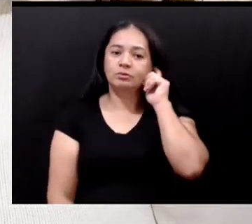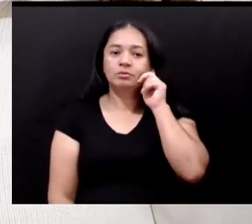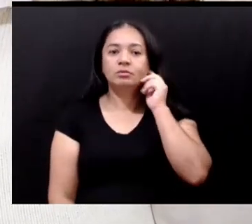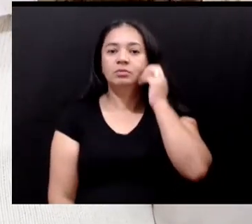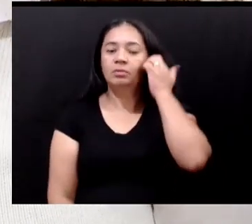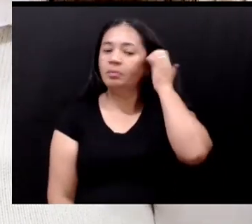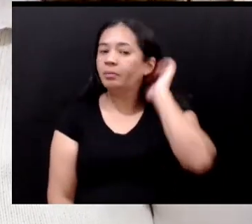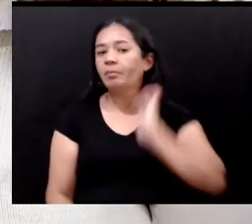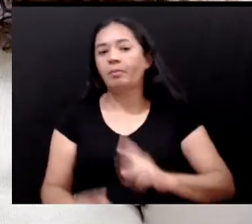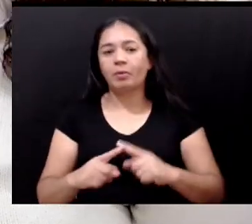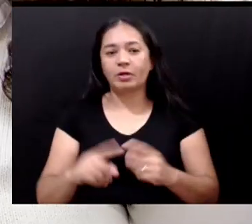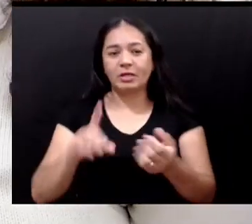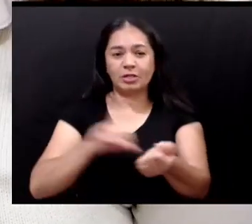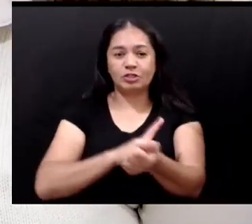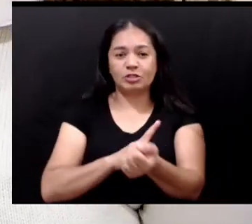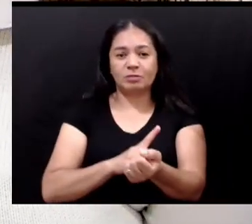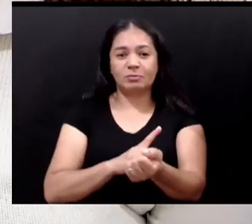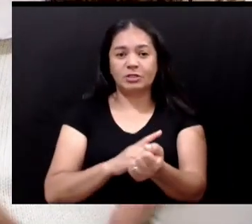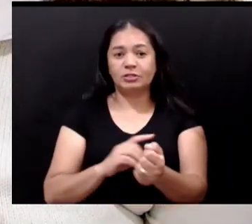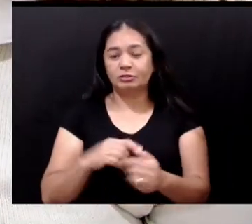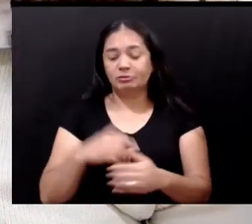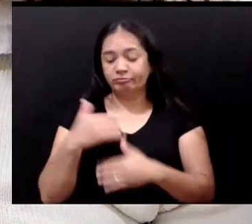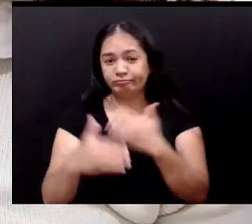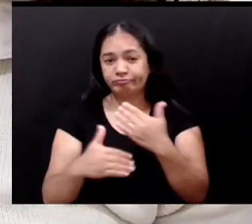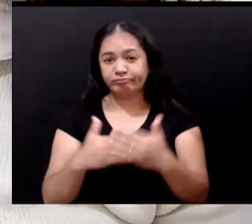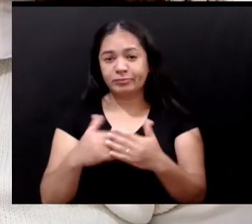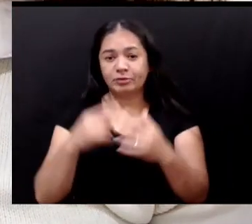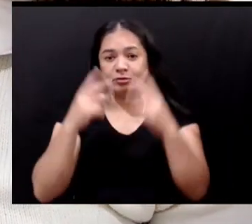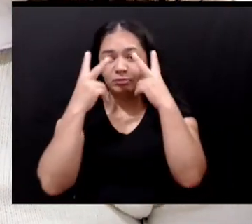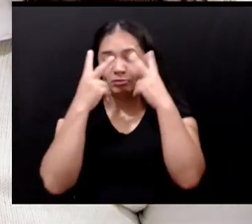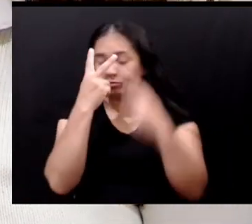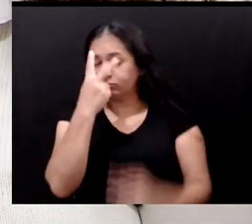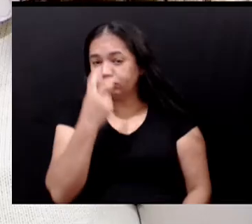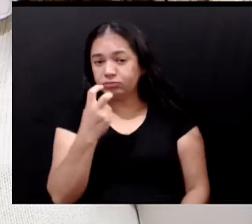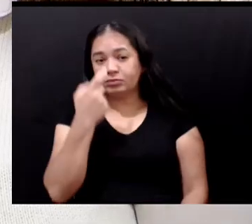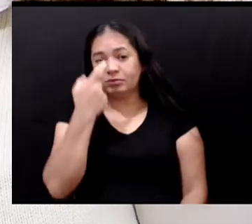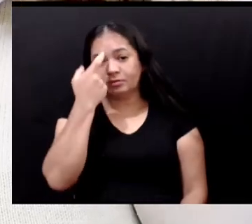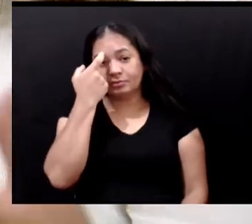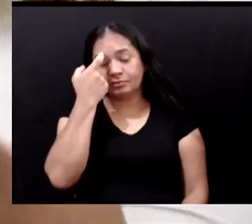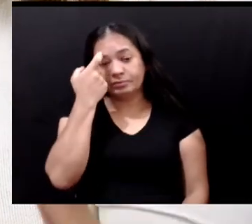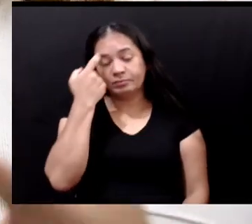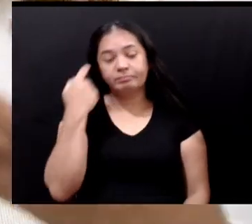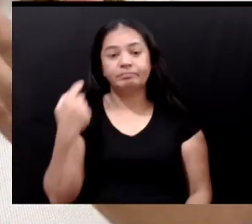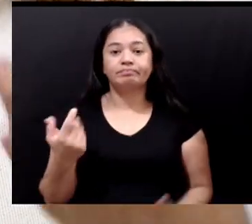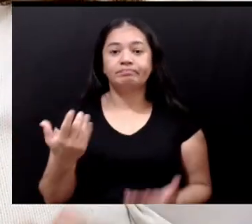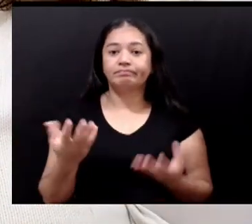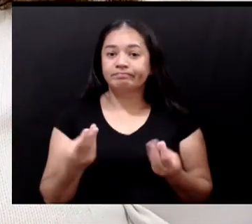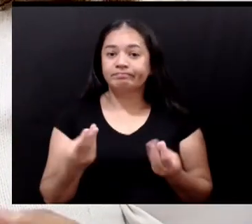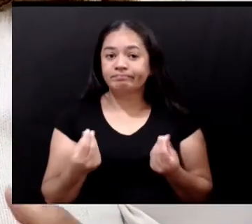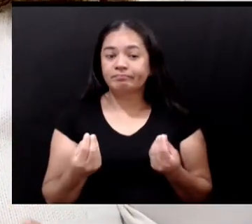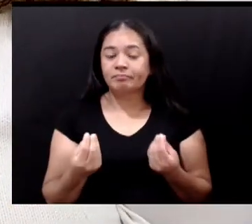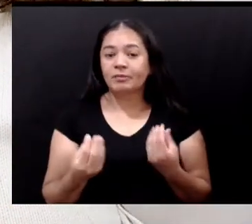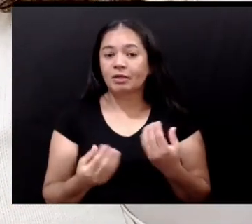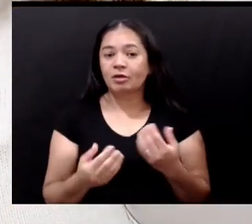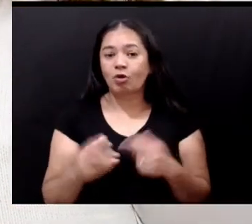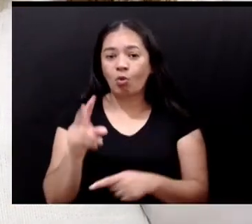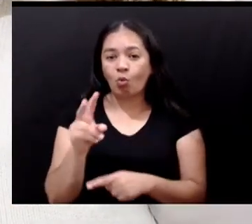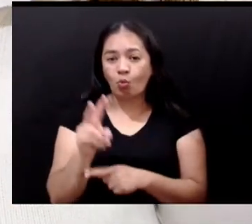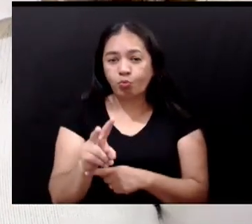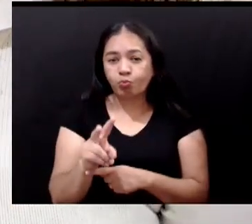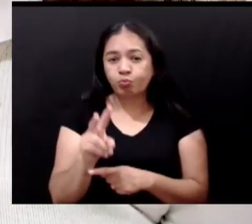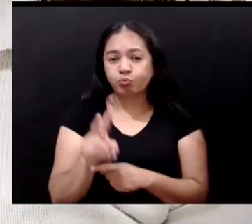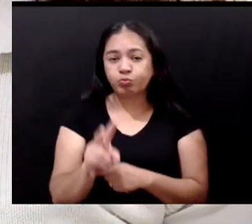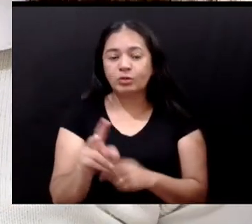cegueira, a neuropatia, faz os rins pararem. Então, com o cuidado do podólogo, a pessoa vai